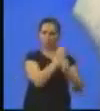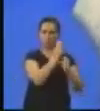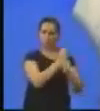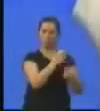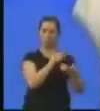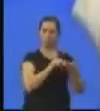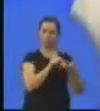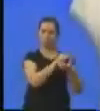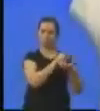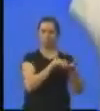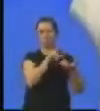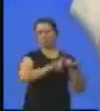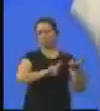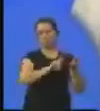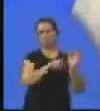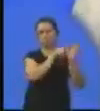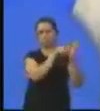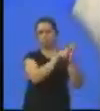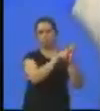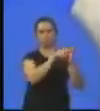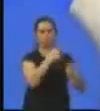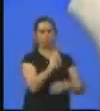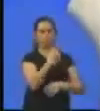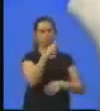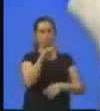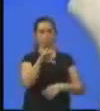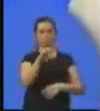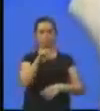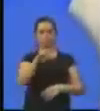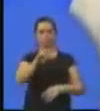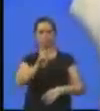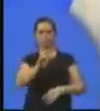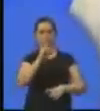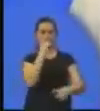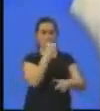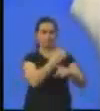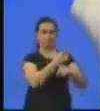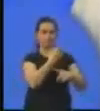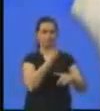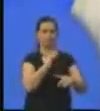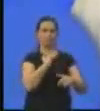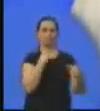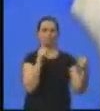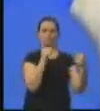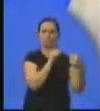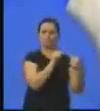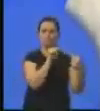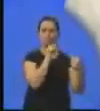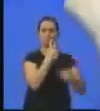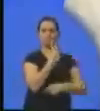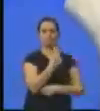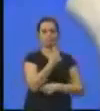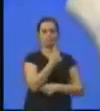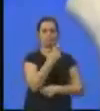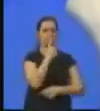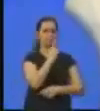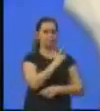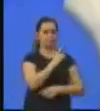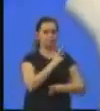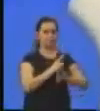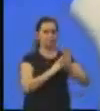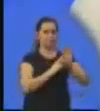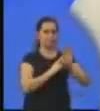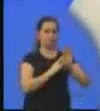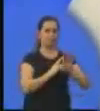ou utilizando as propriedades, fatorou 9 e encontrou o valor final, 2. Alternativa